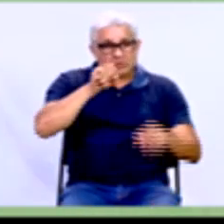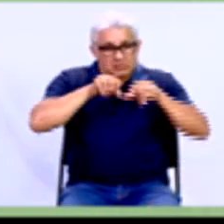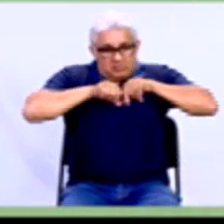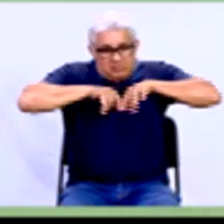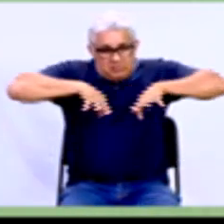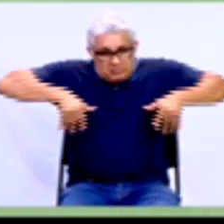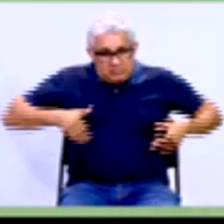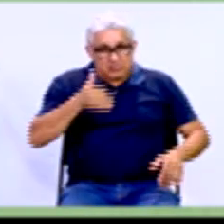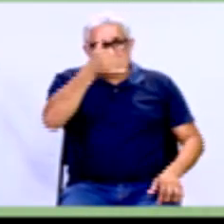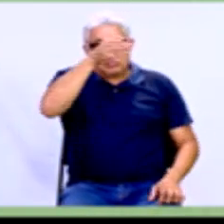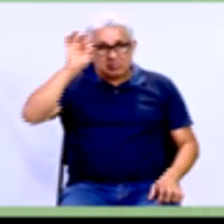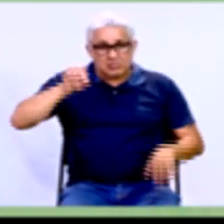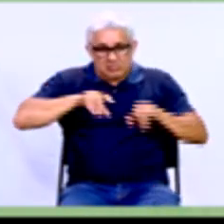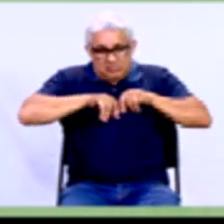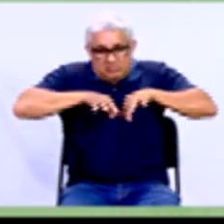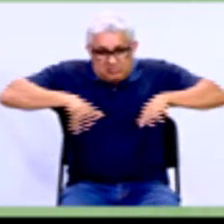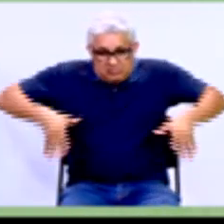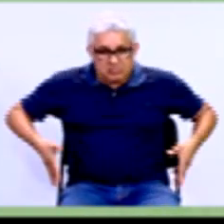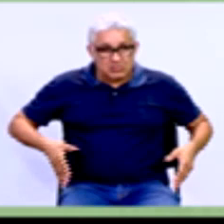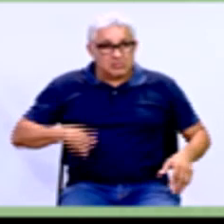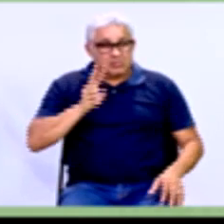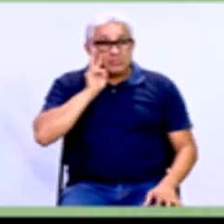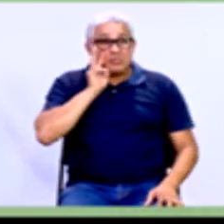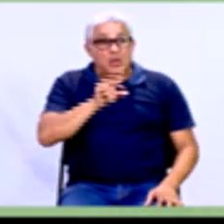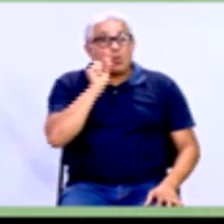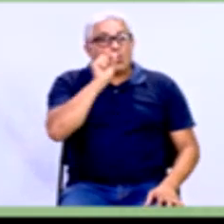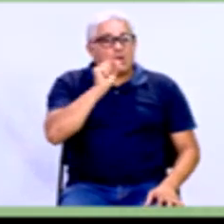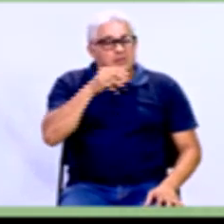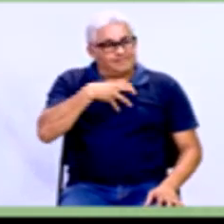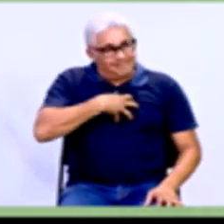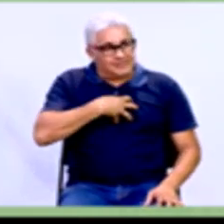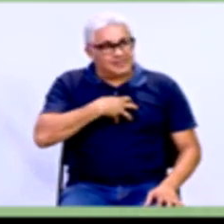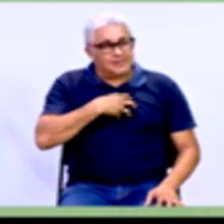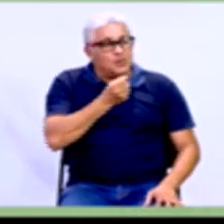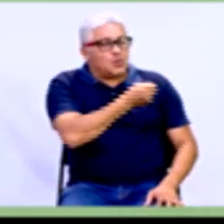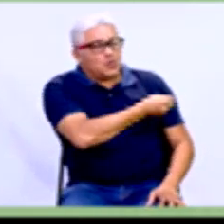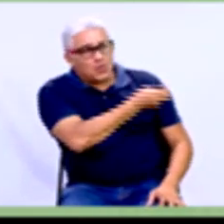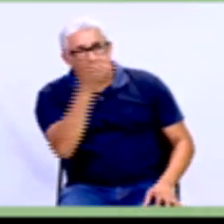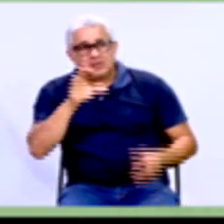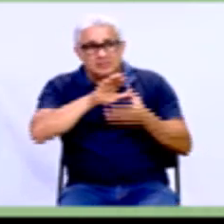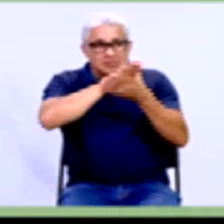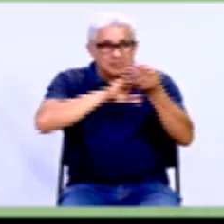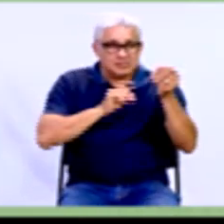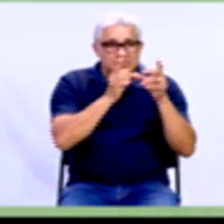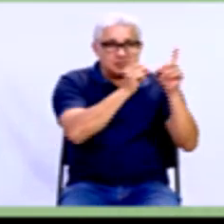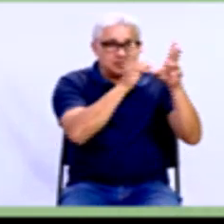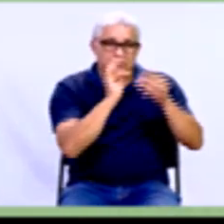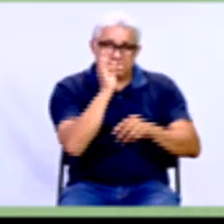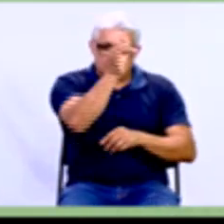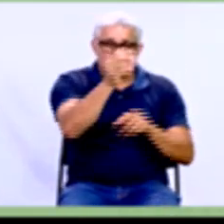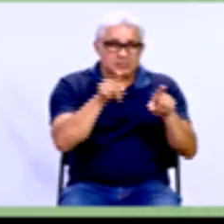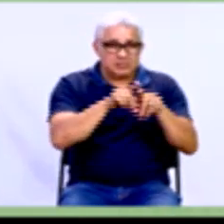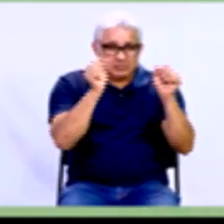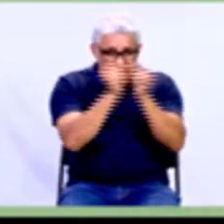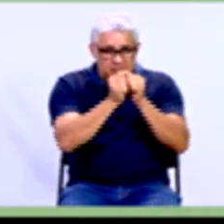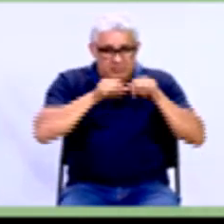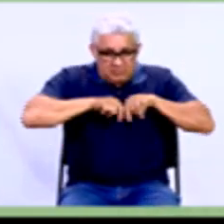vender 100 vestidos, porque para ela ver qual seria a quantidade de sapatos que ela venderia em relação a isso. Então, daí está